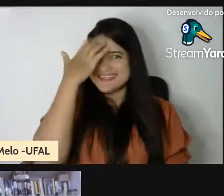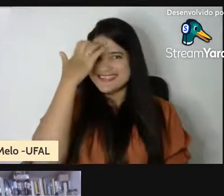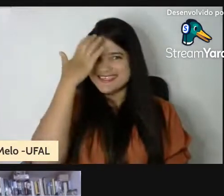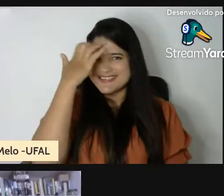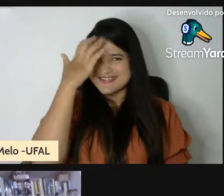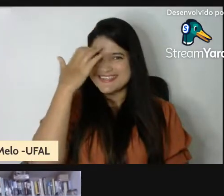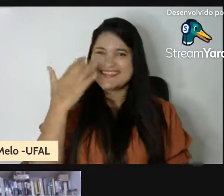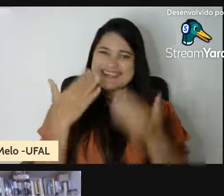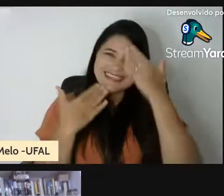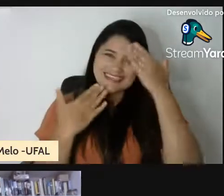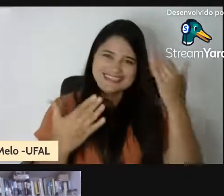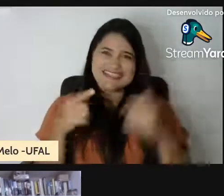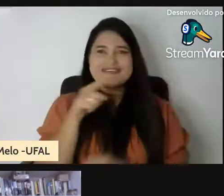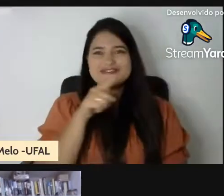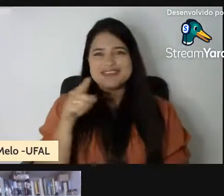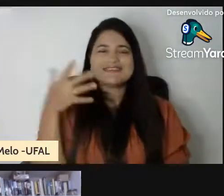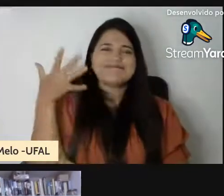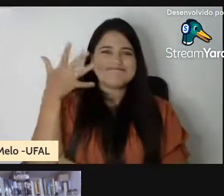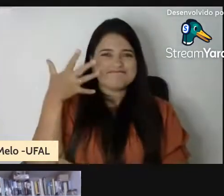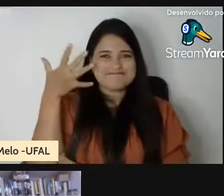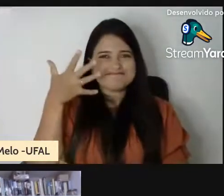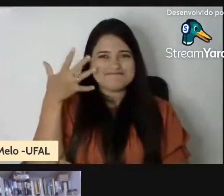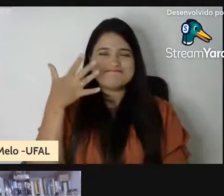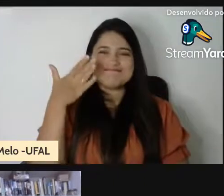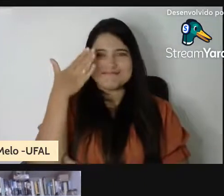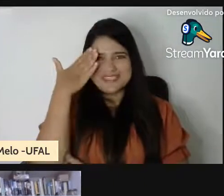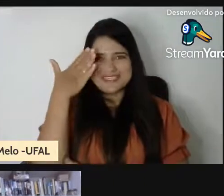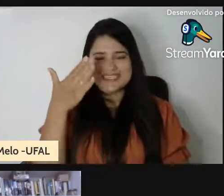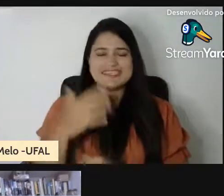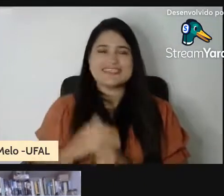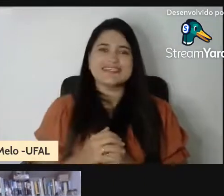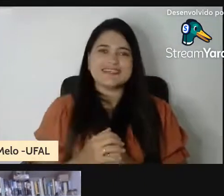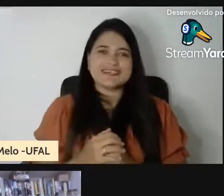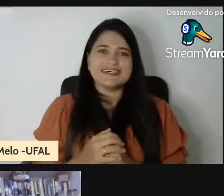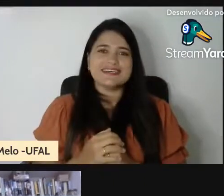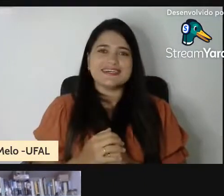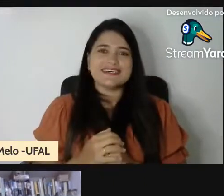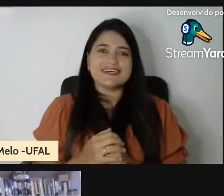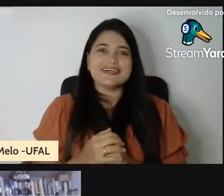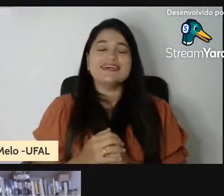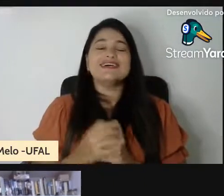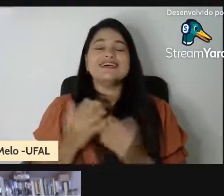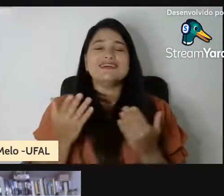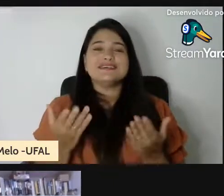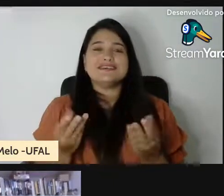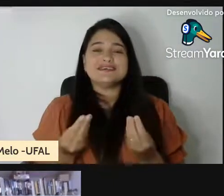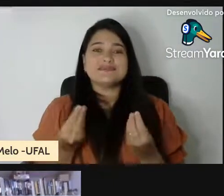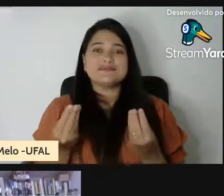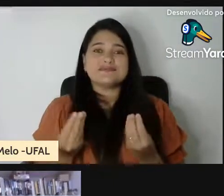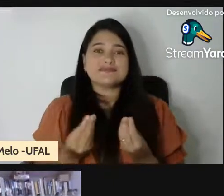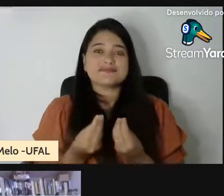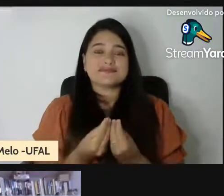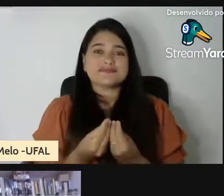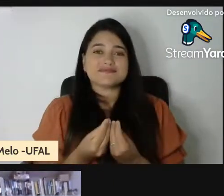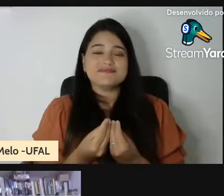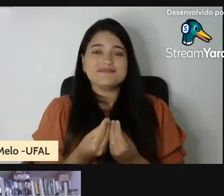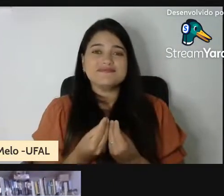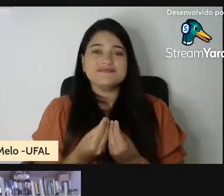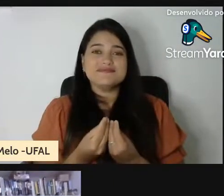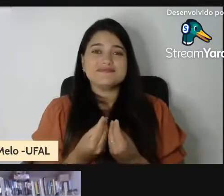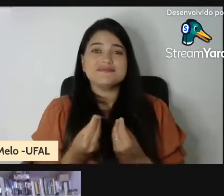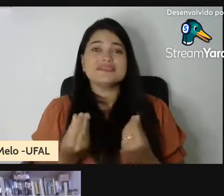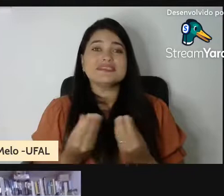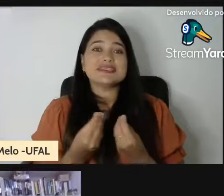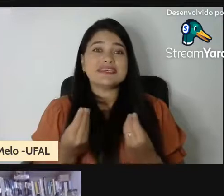esclarecedora palestra, que vai nos dar algumas